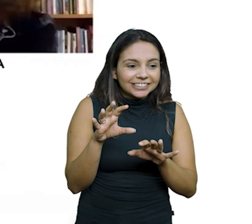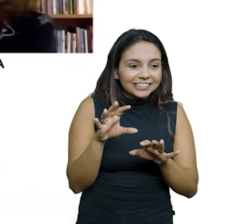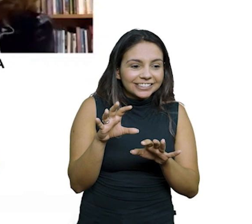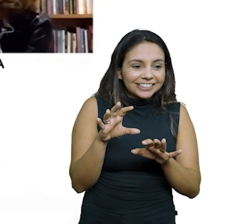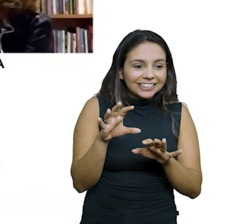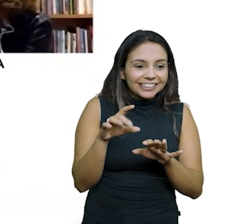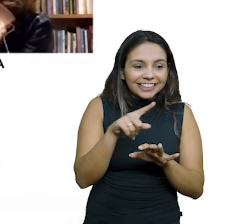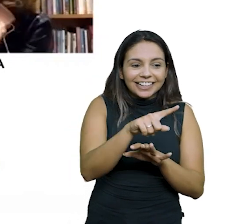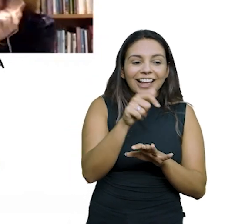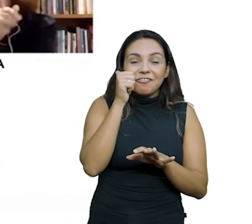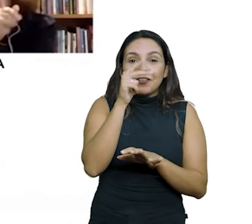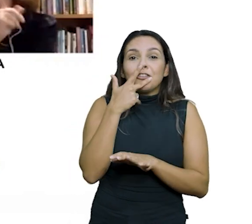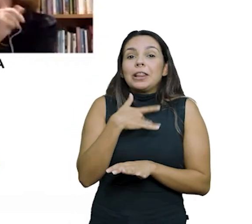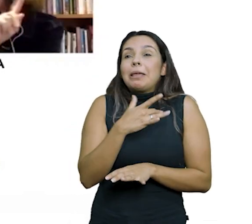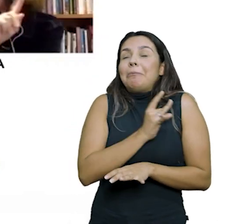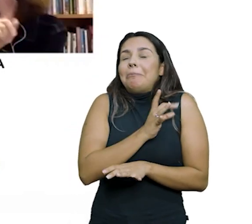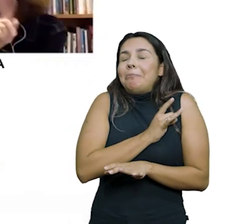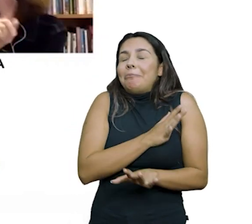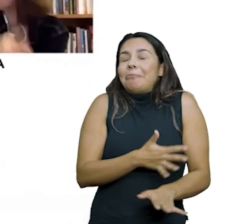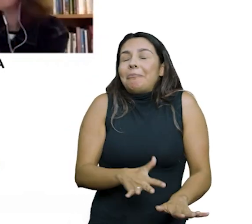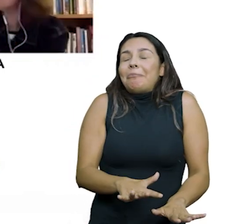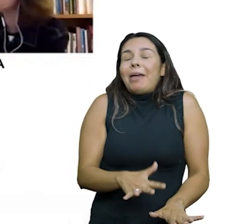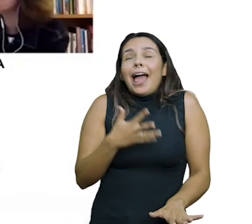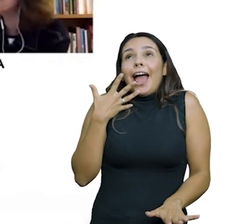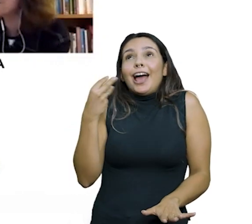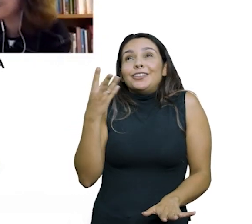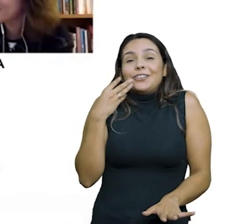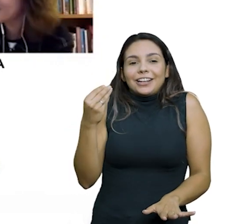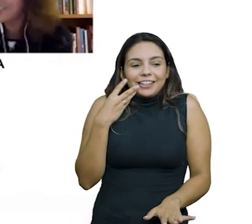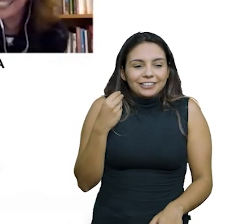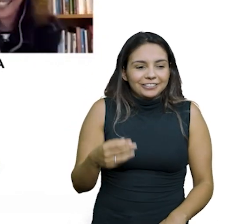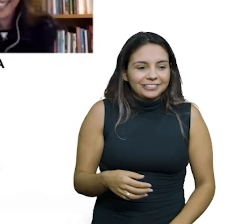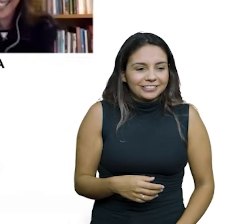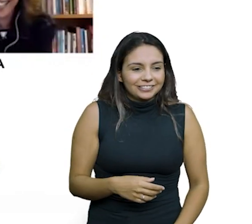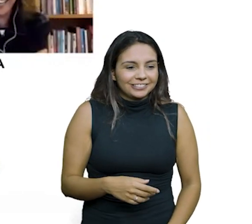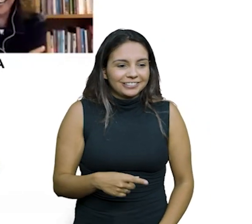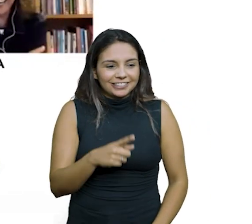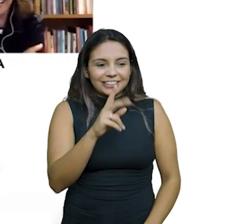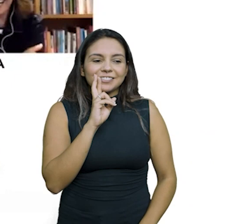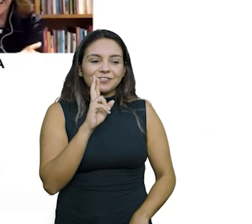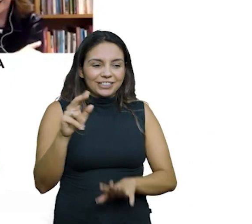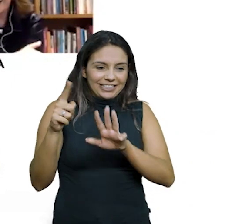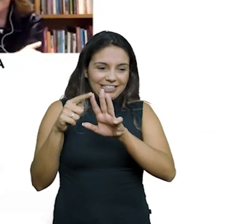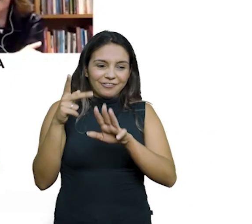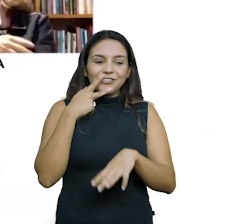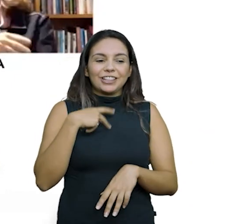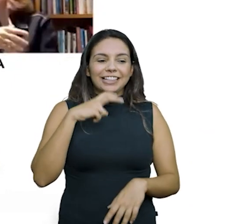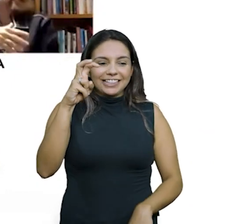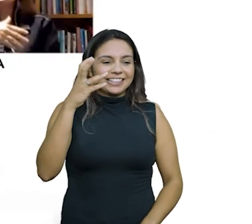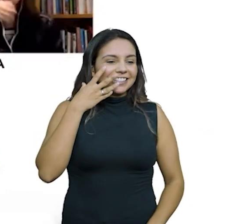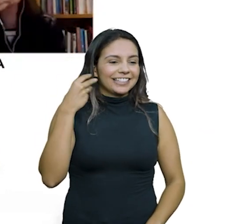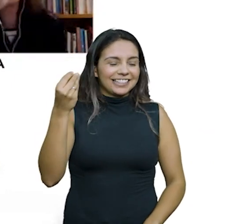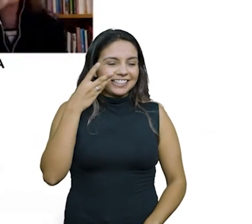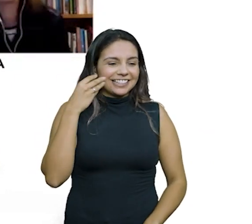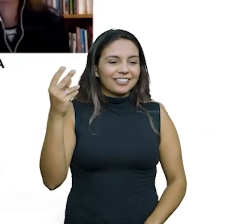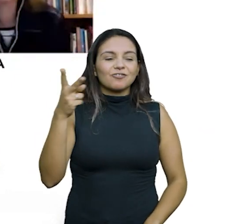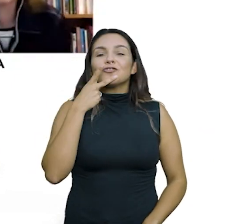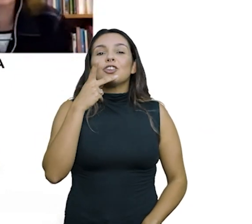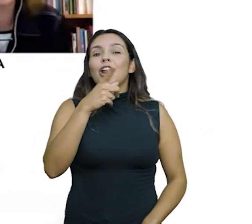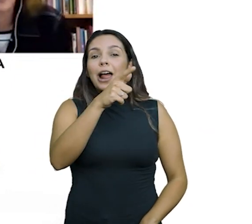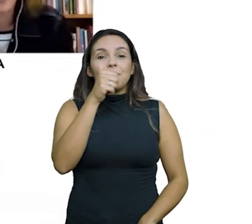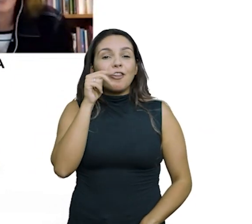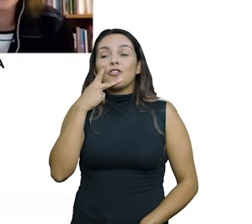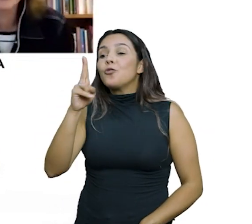estátua mexendo consigo atrás olhar, dele. Rafael tem fobia de gato. Nossa, eu tenho 5 gatos. Nossa. Eu vou poder ir na sua